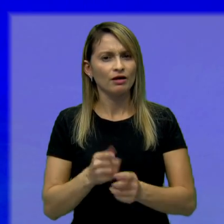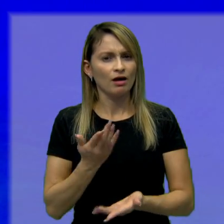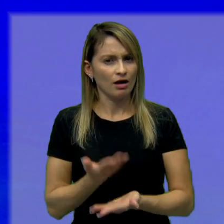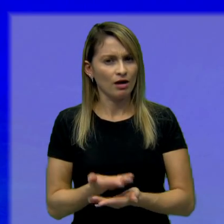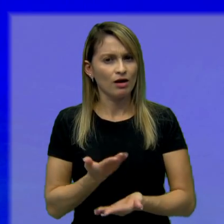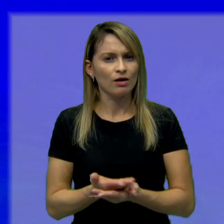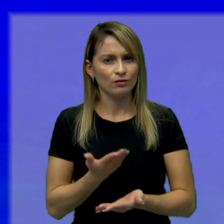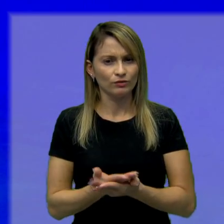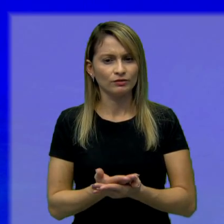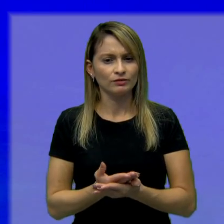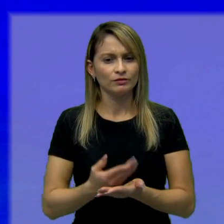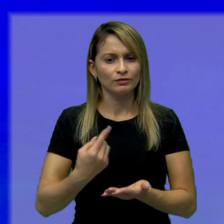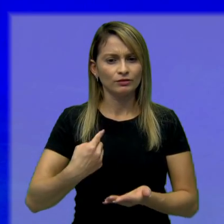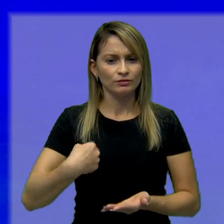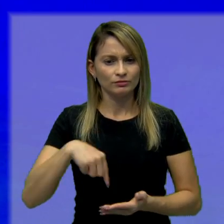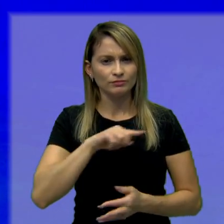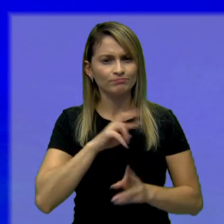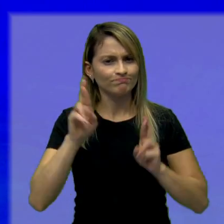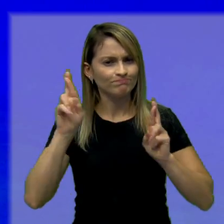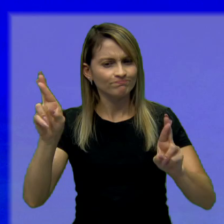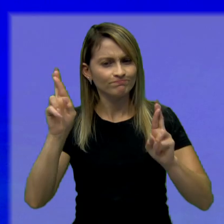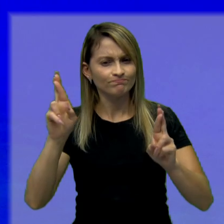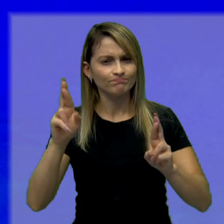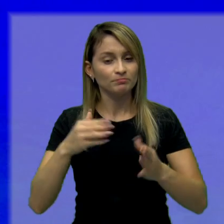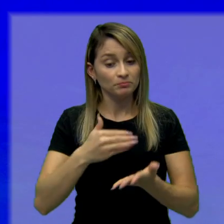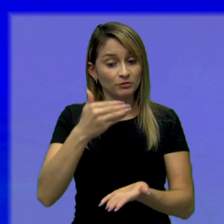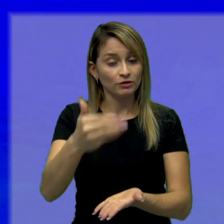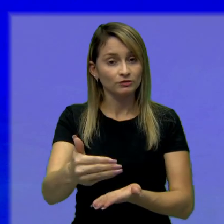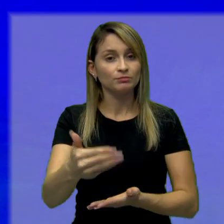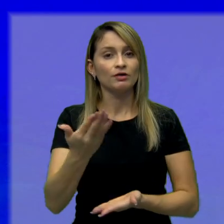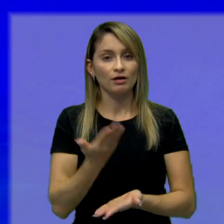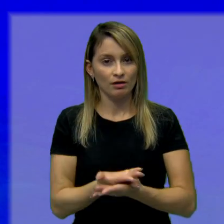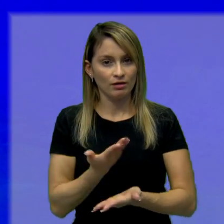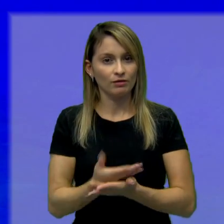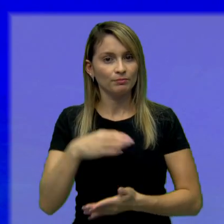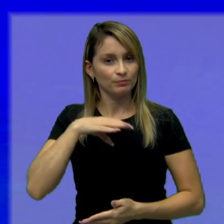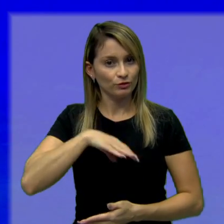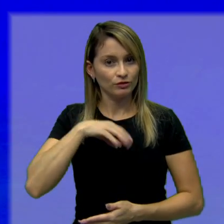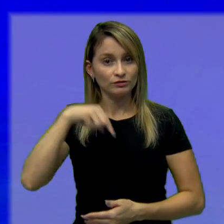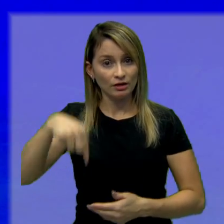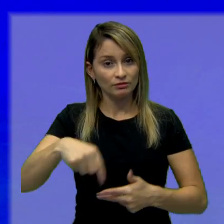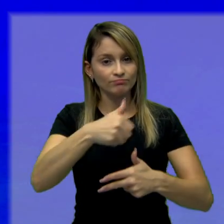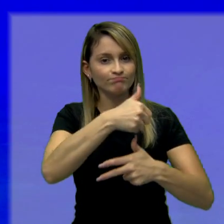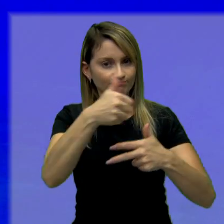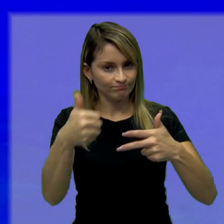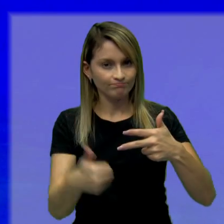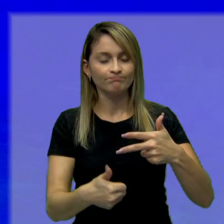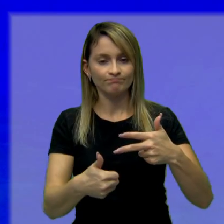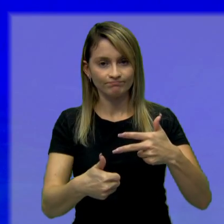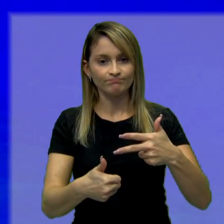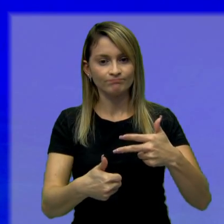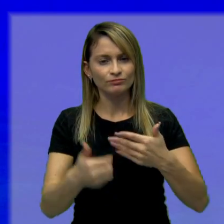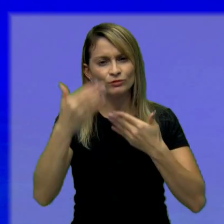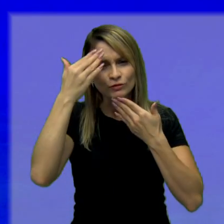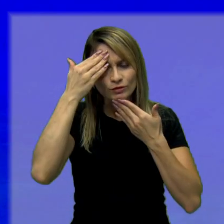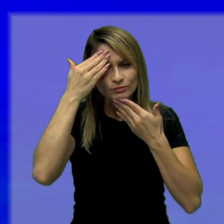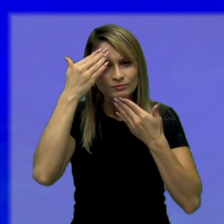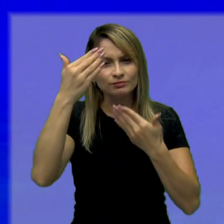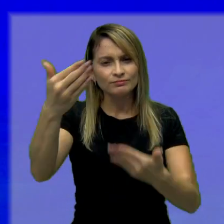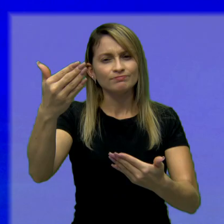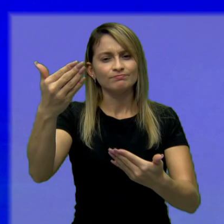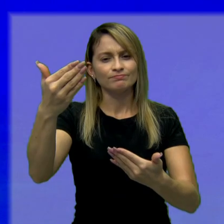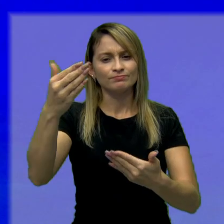Assim, finalizamos a nossa aula e eu conto com vocês por uma próxima aula de língua portuguesa aqui no Goiás, bem no